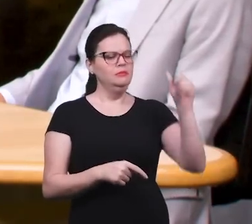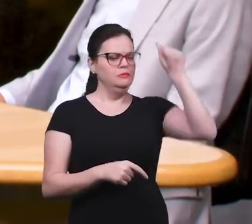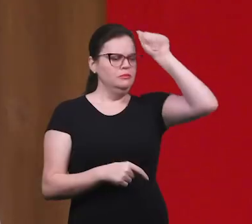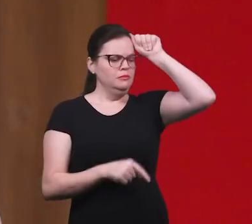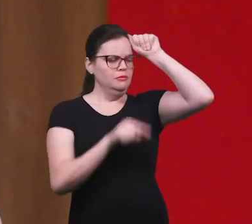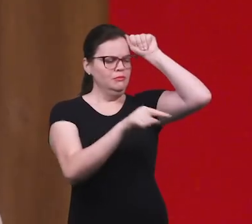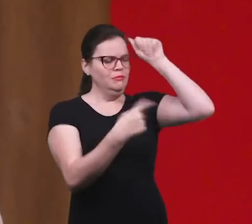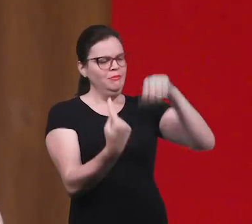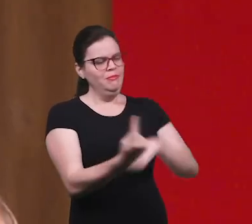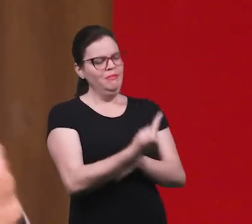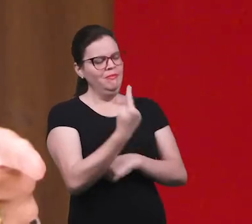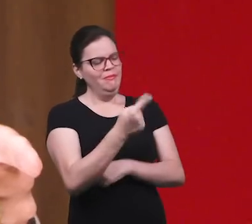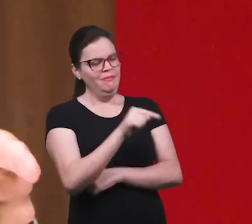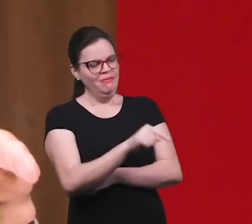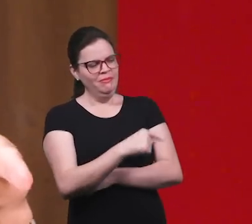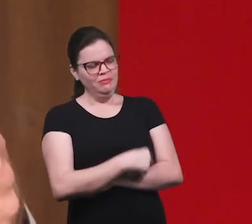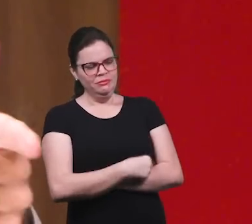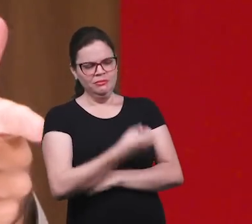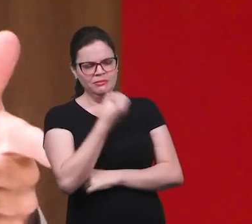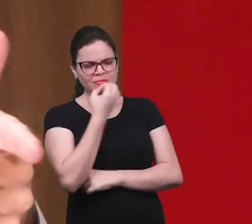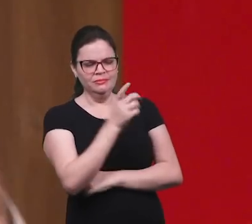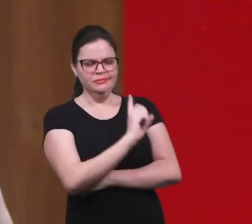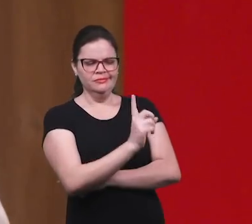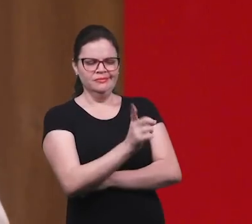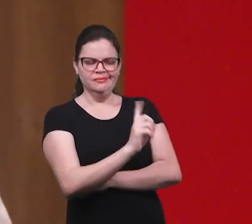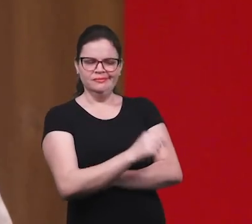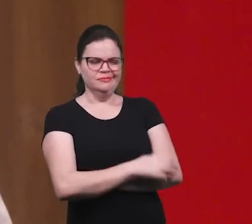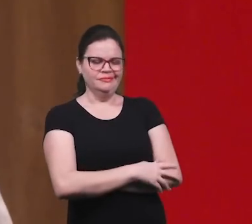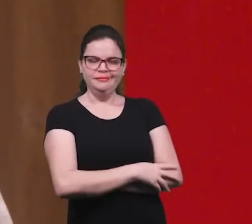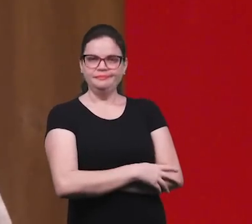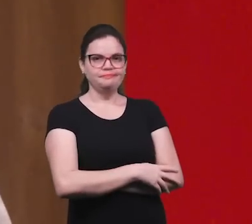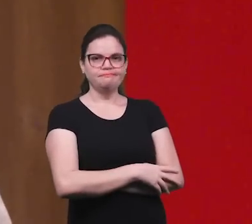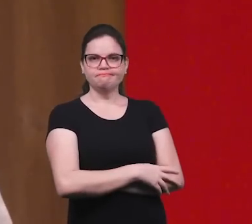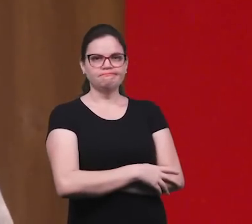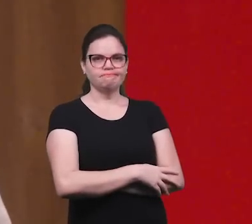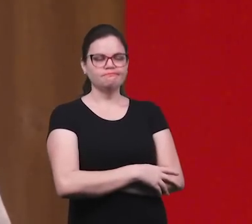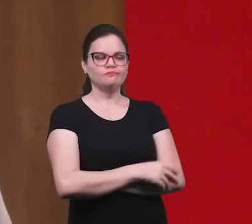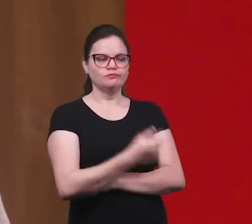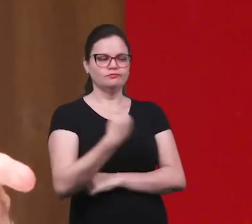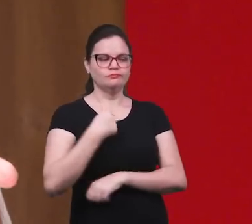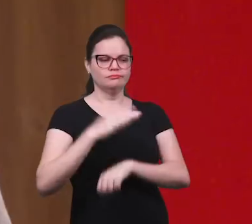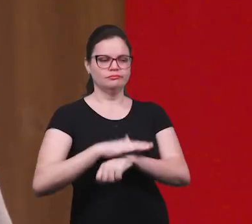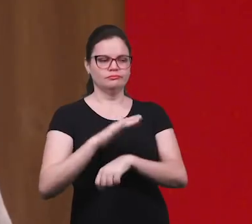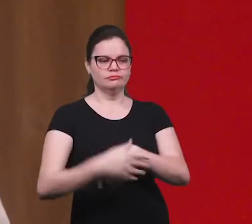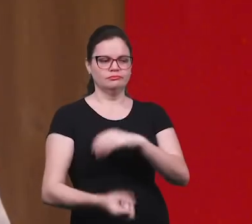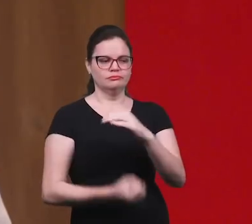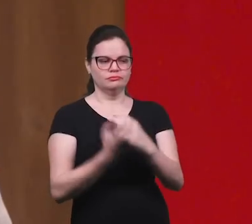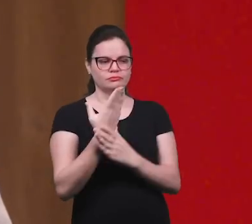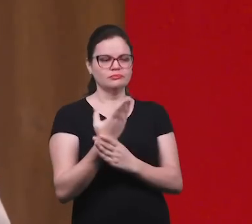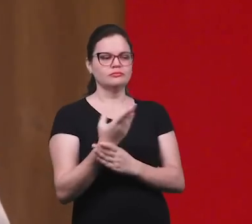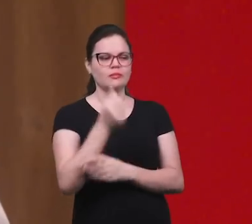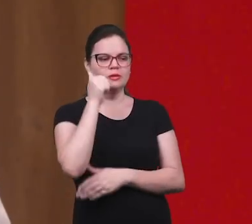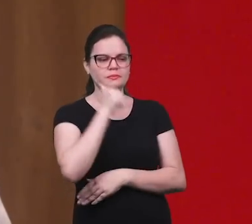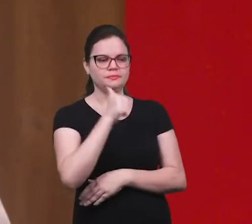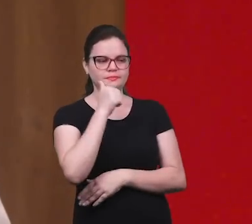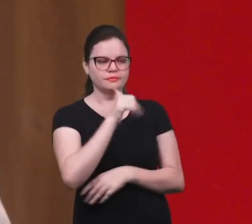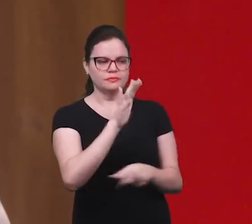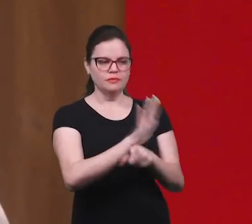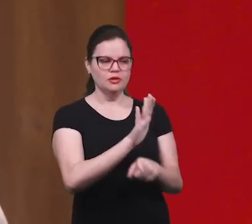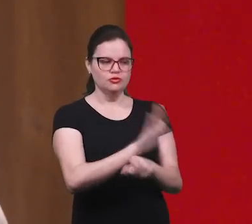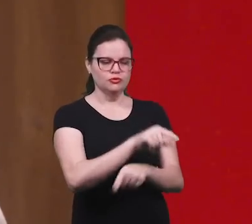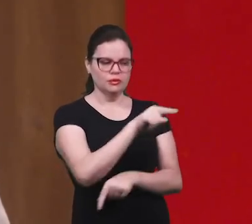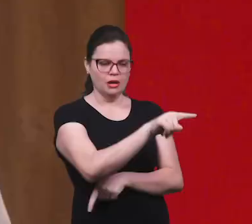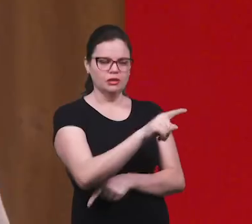bom que o homem viva só, não é? Dar-lhe uma ajudadora, né, que estará ao